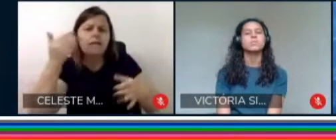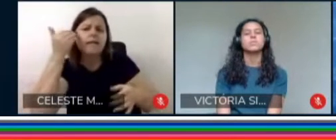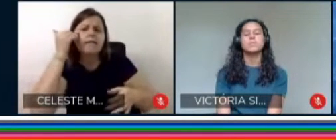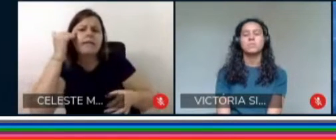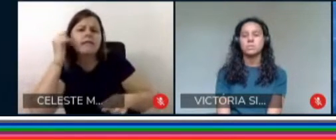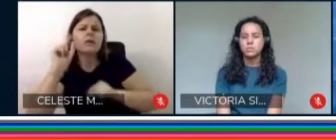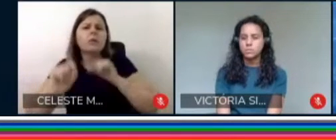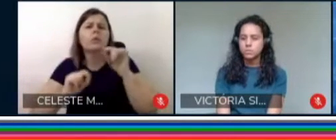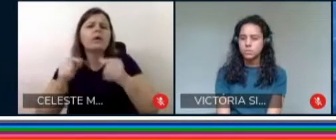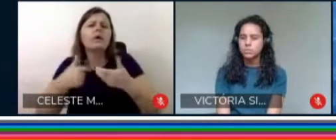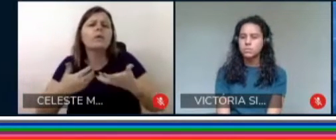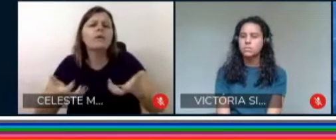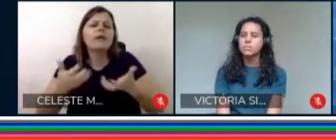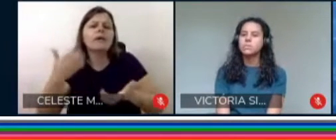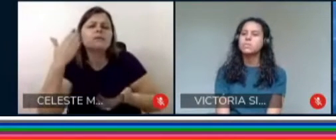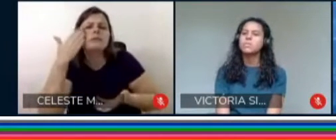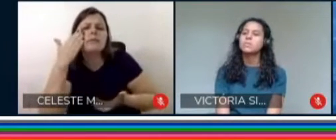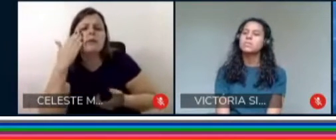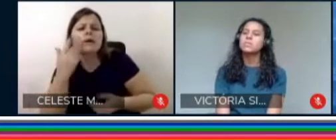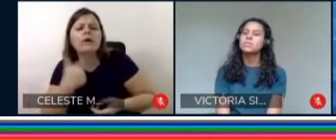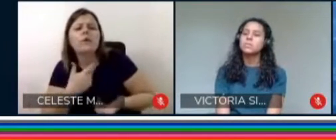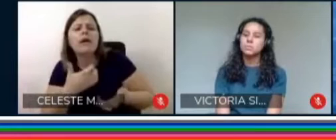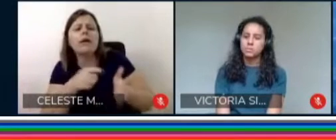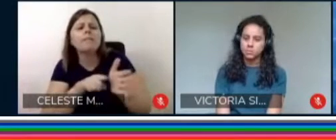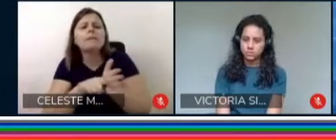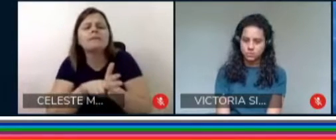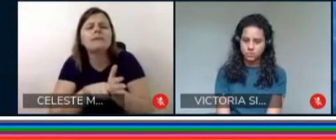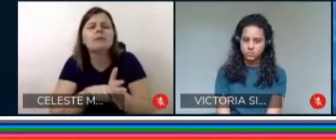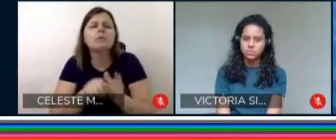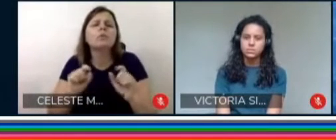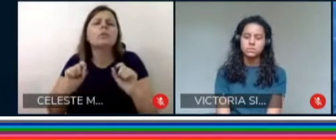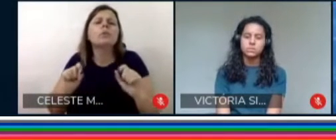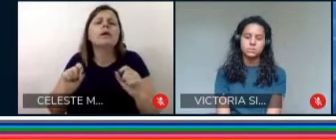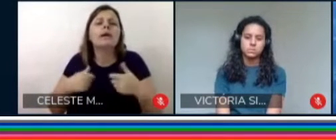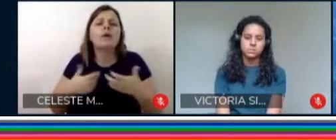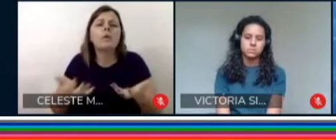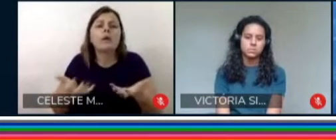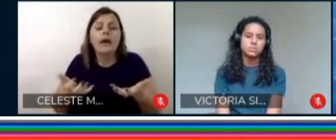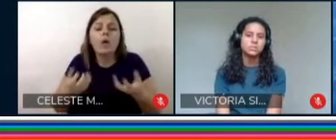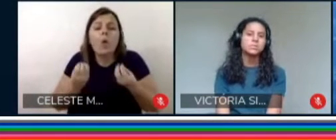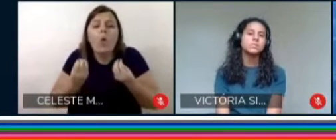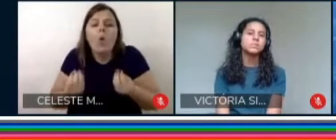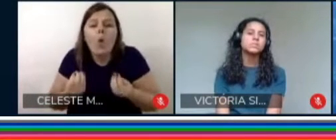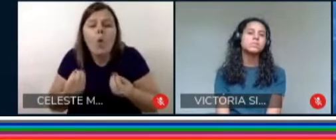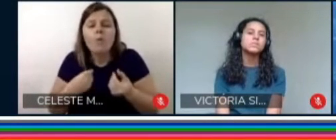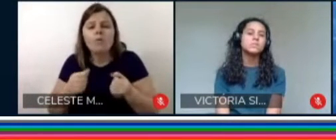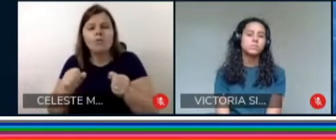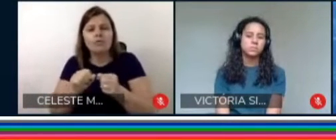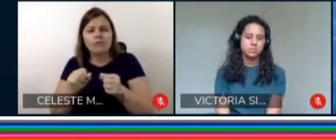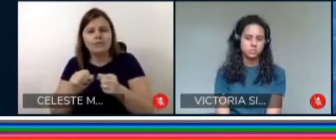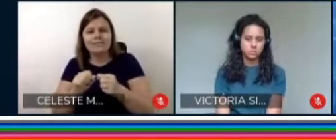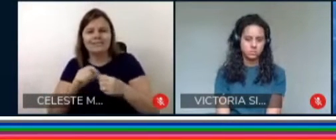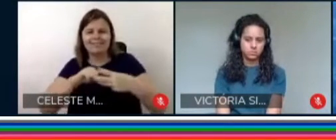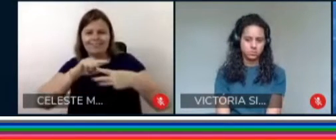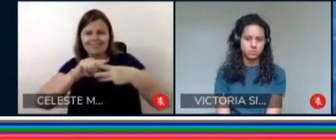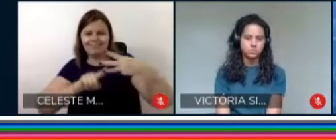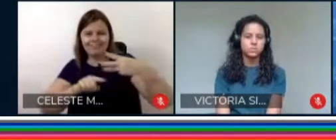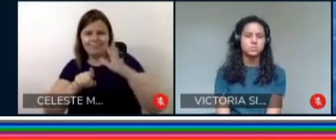saber com aquilo que eu quero pesquisar, o que exatamente eu quero e como proceder. né? Como é que eu faço essa